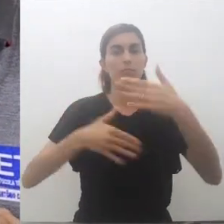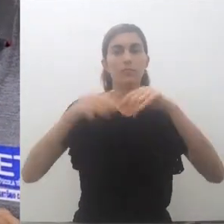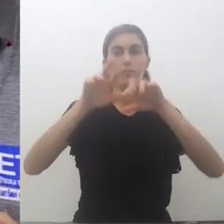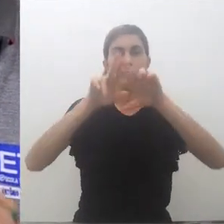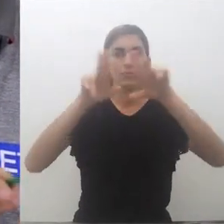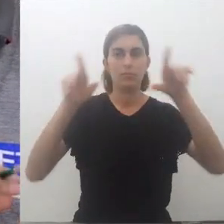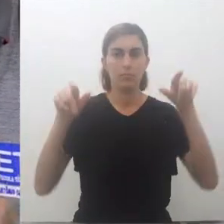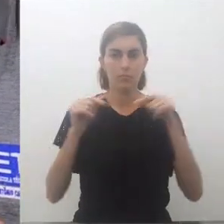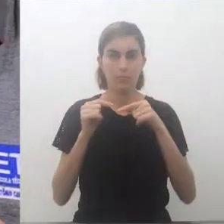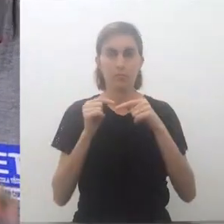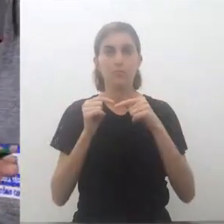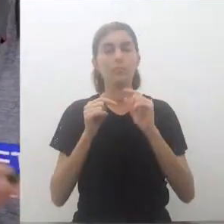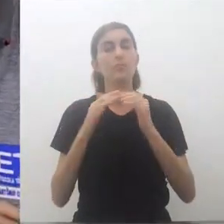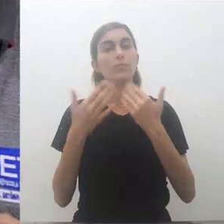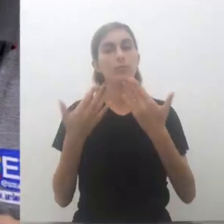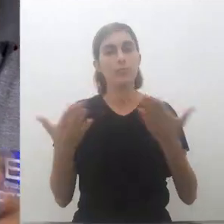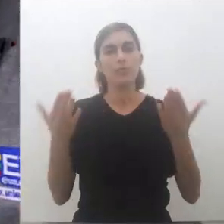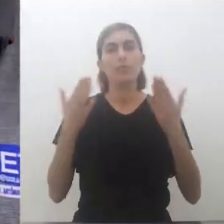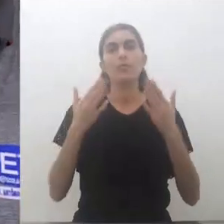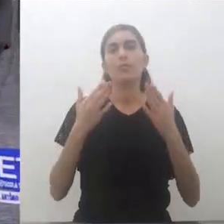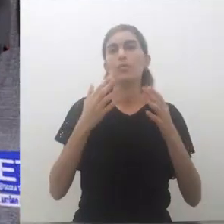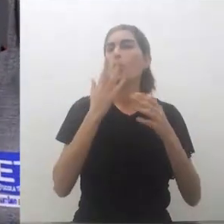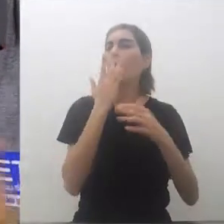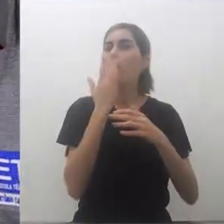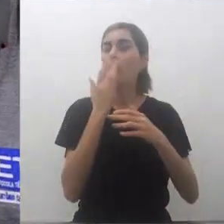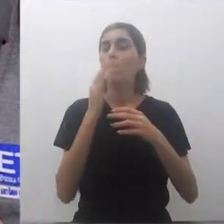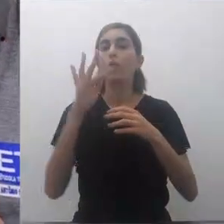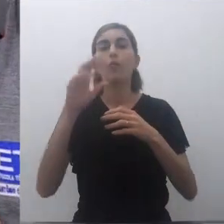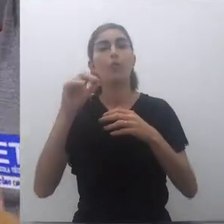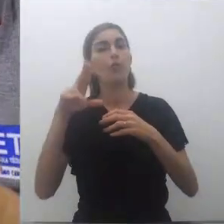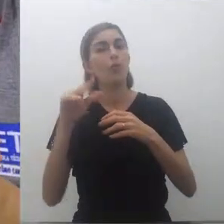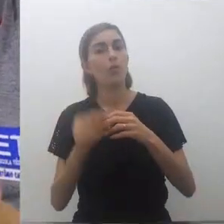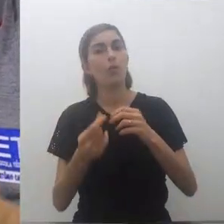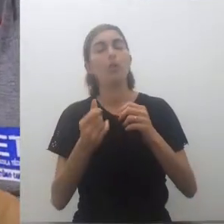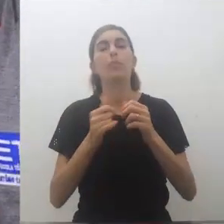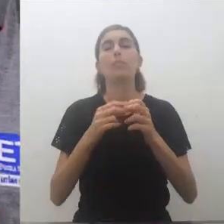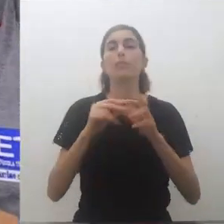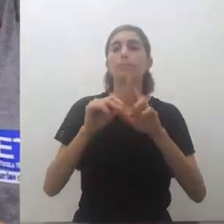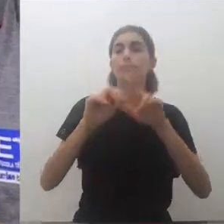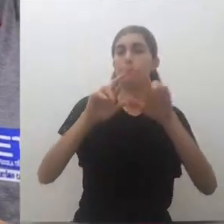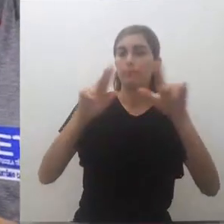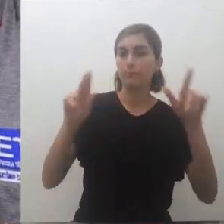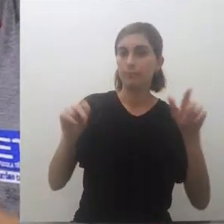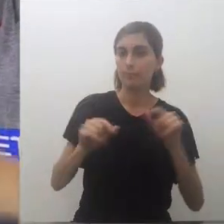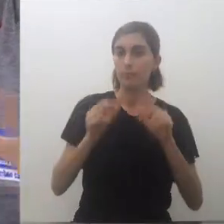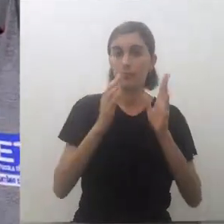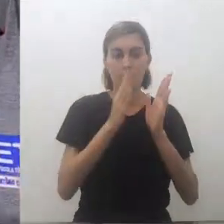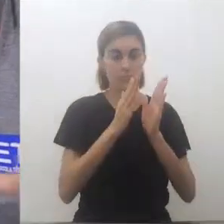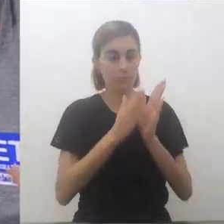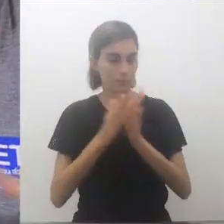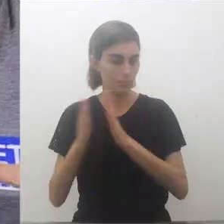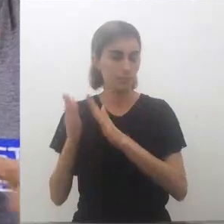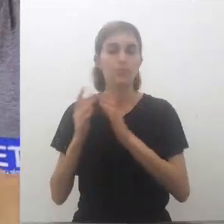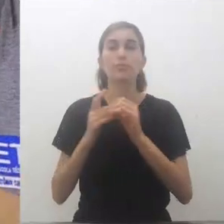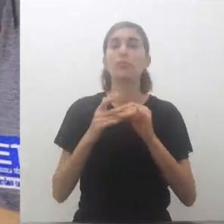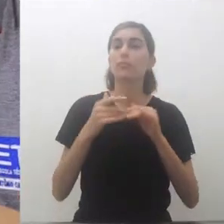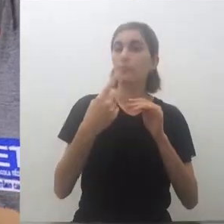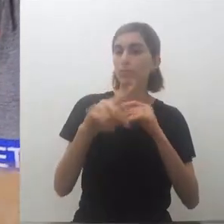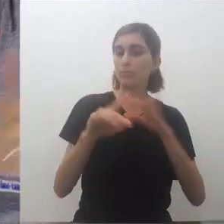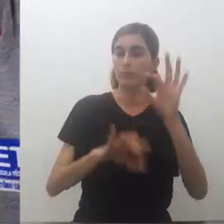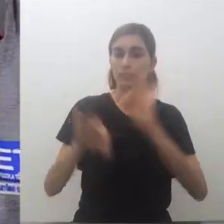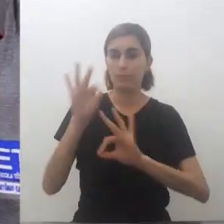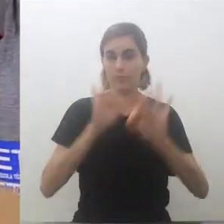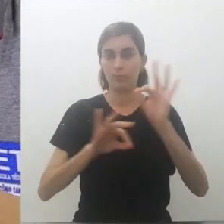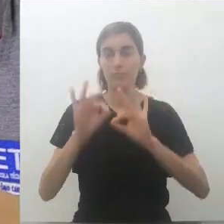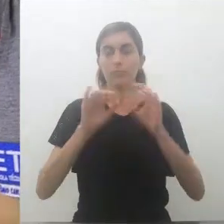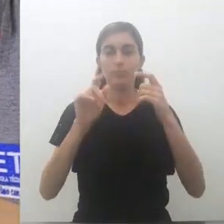si, seja de cor, de forma e aqui neste caso, de organização desses elementos no